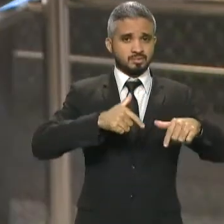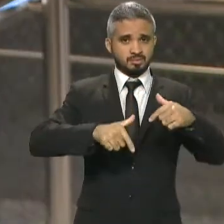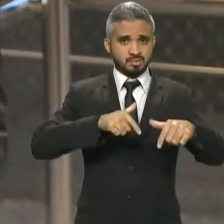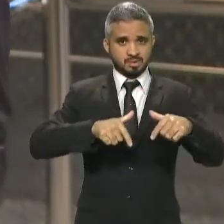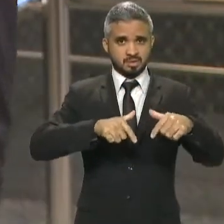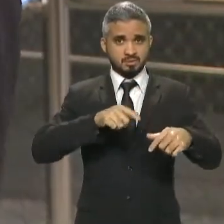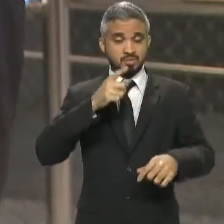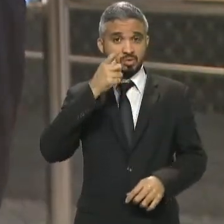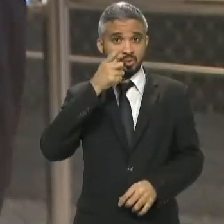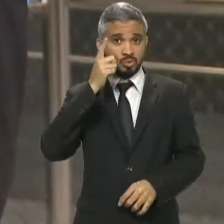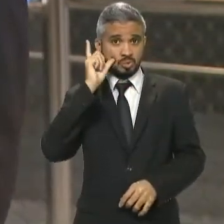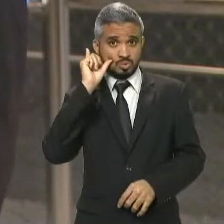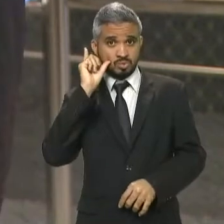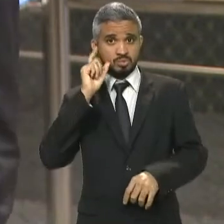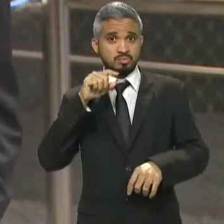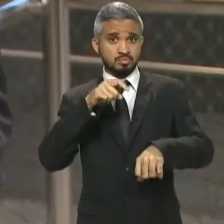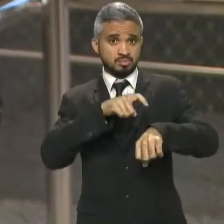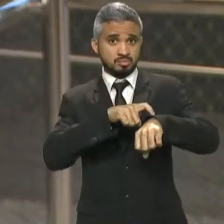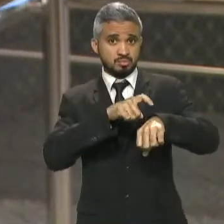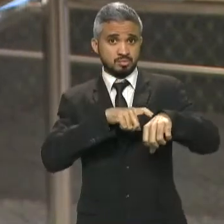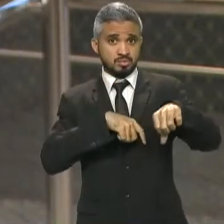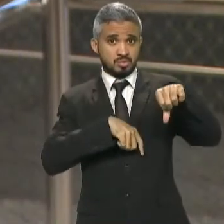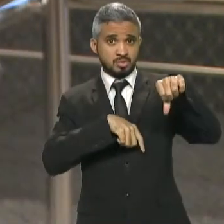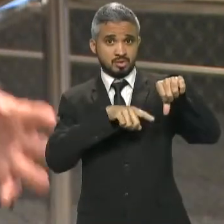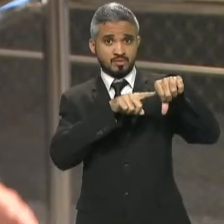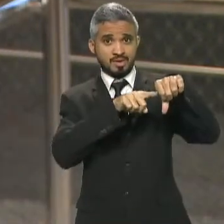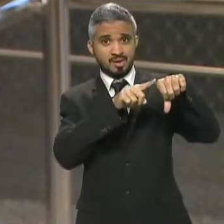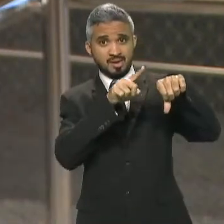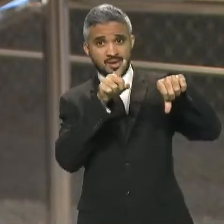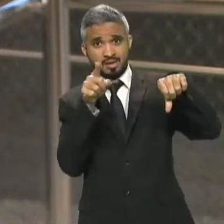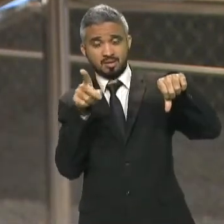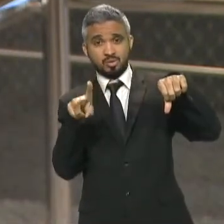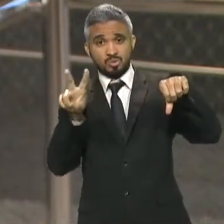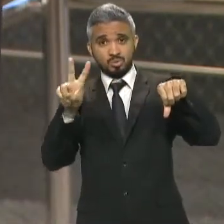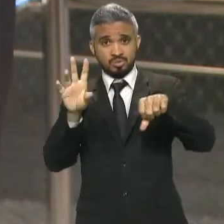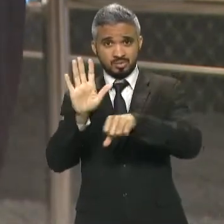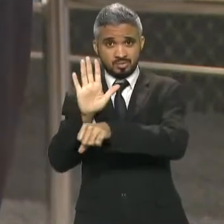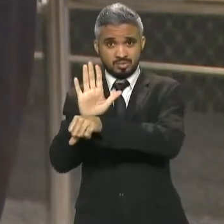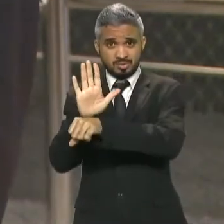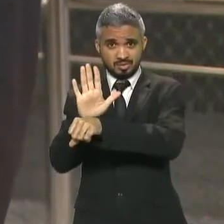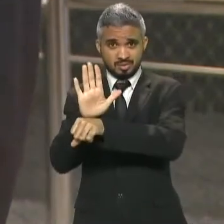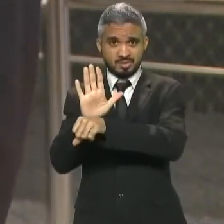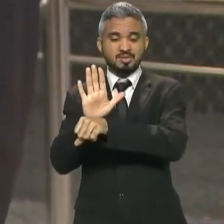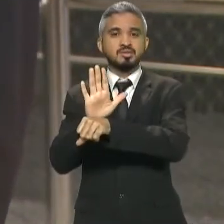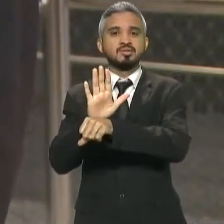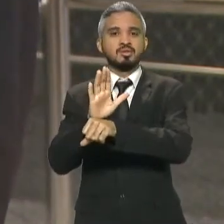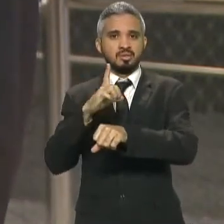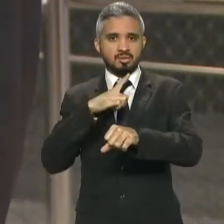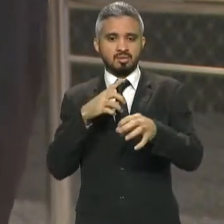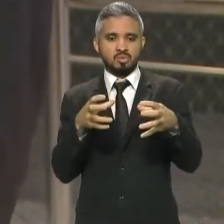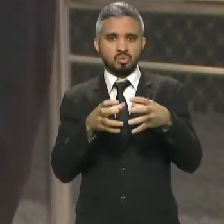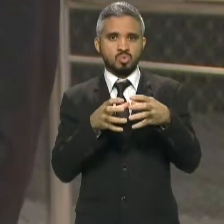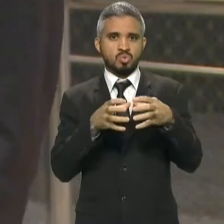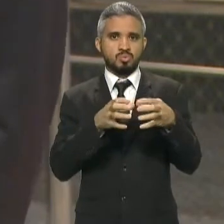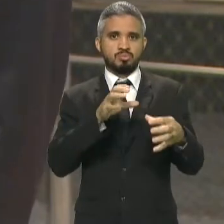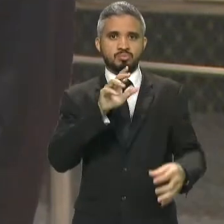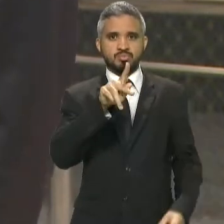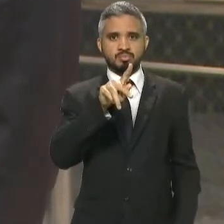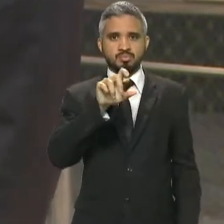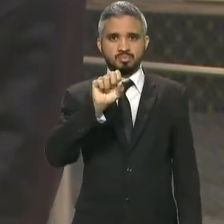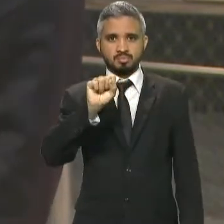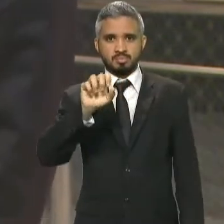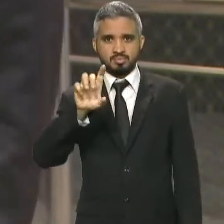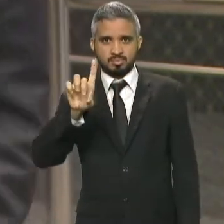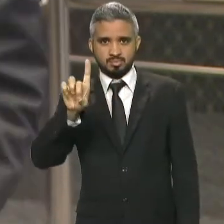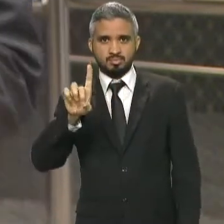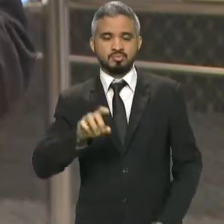passar de 9 horas até as 14 horas, onde foi um atendimento gigantesco no campo do PSD. Ingressos ontem